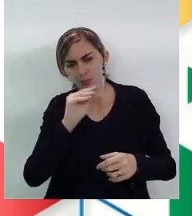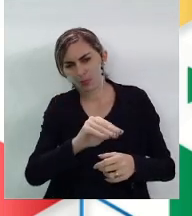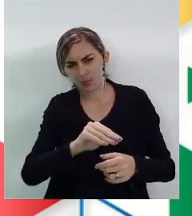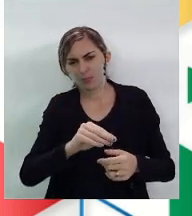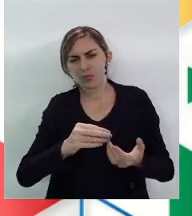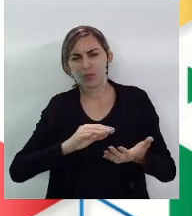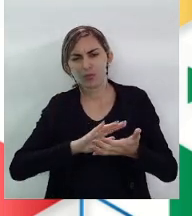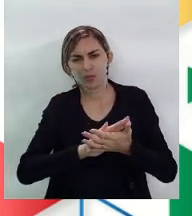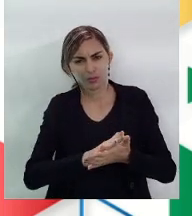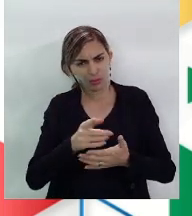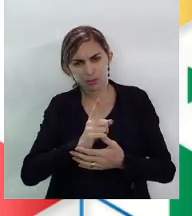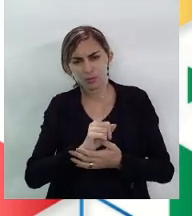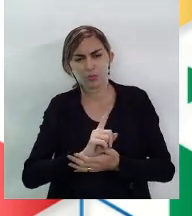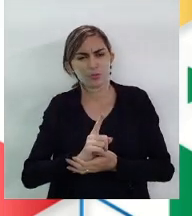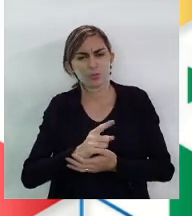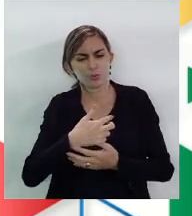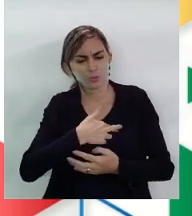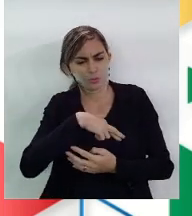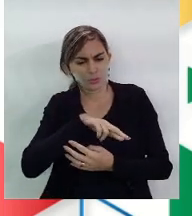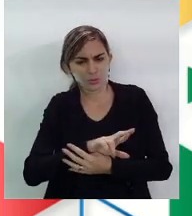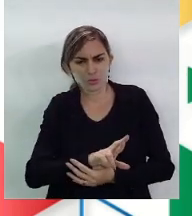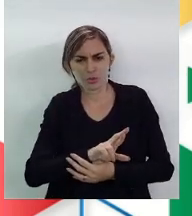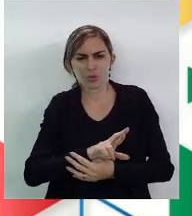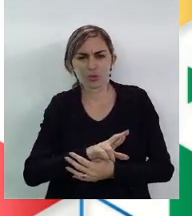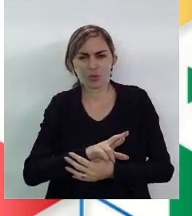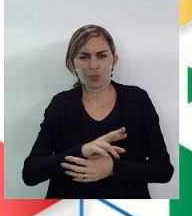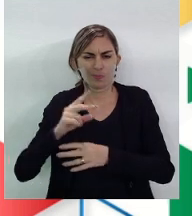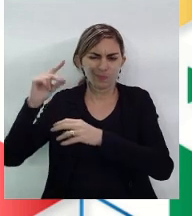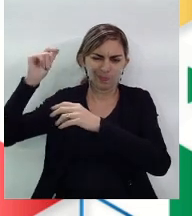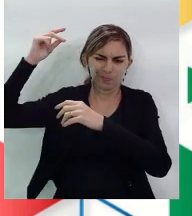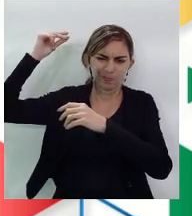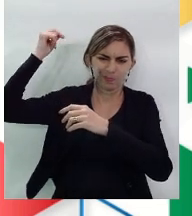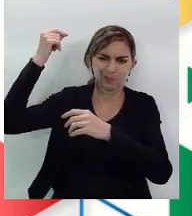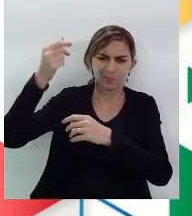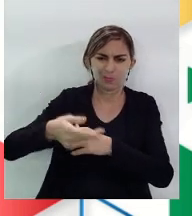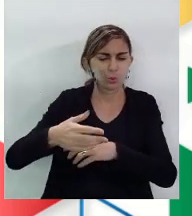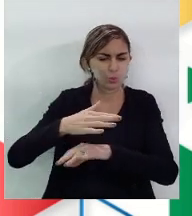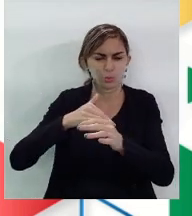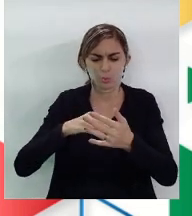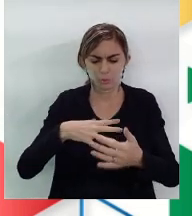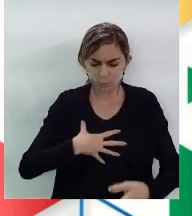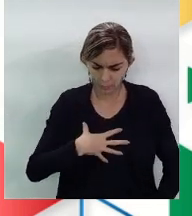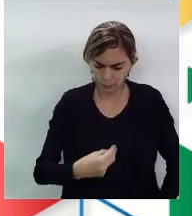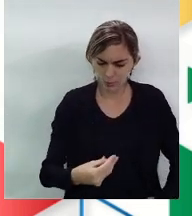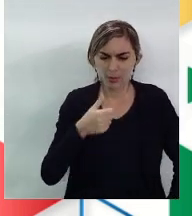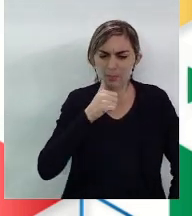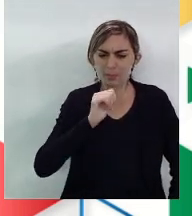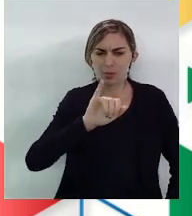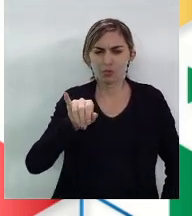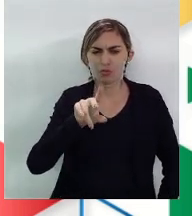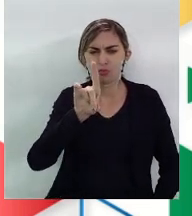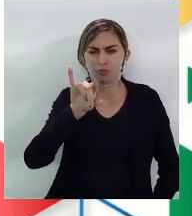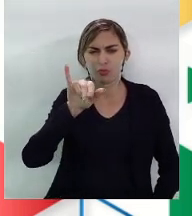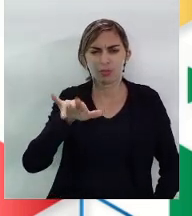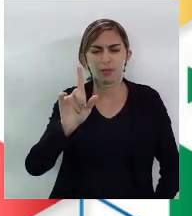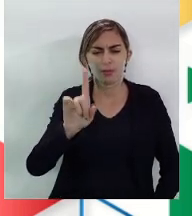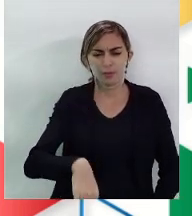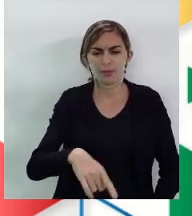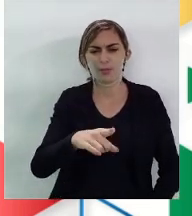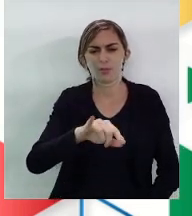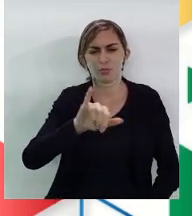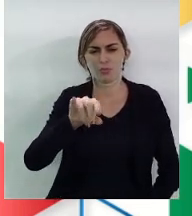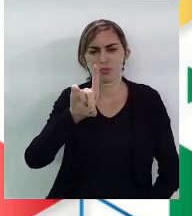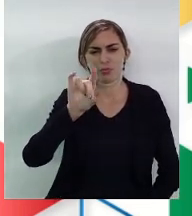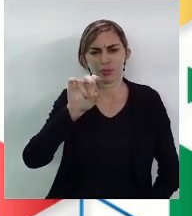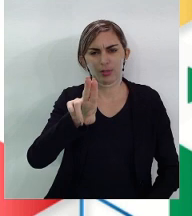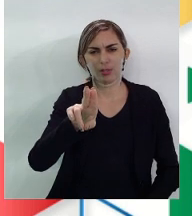judaísmo. O judaísmo é uma religião matriarcal, então todo filho de mãe judia é considerado